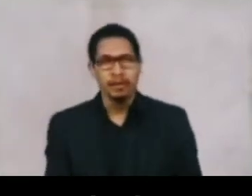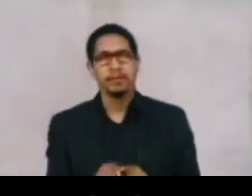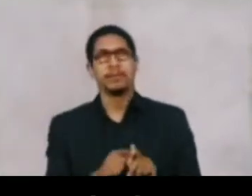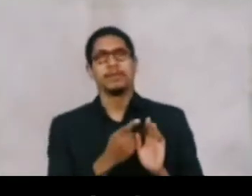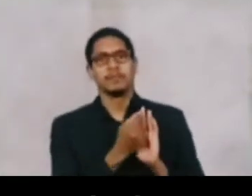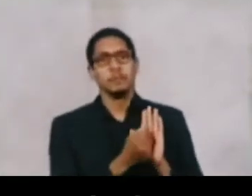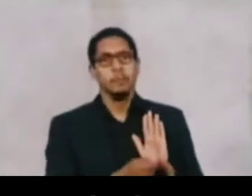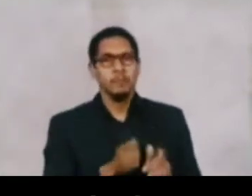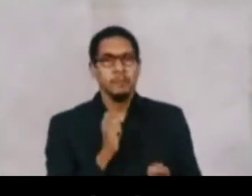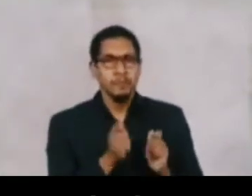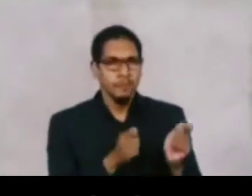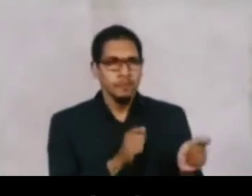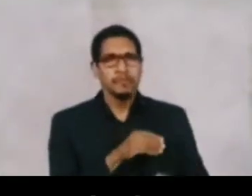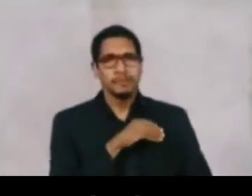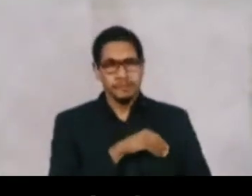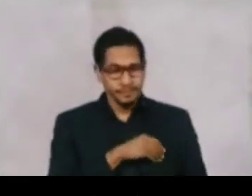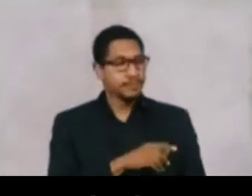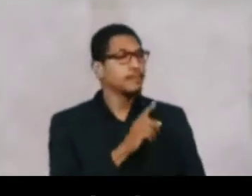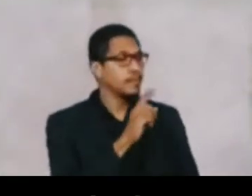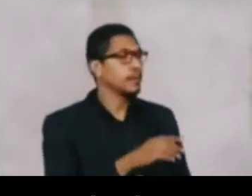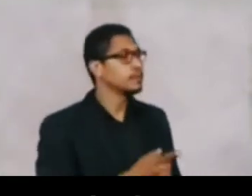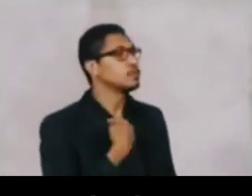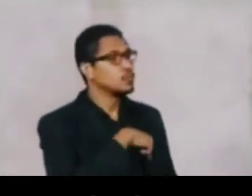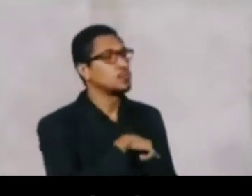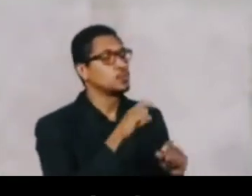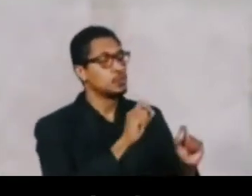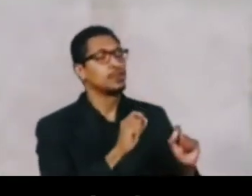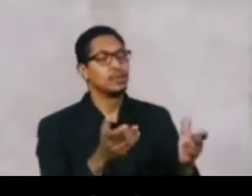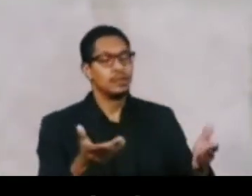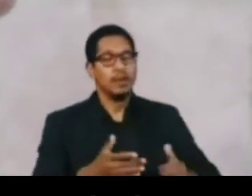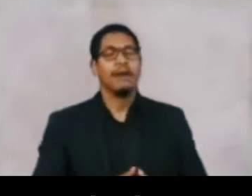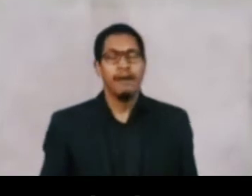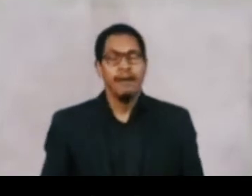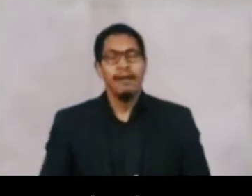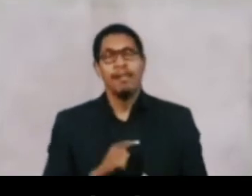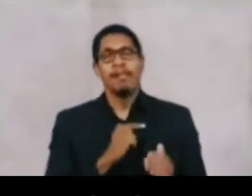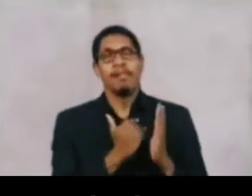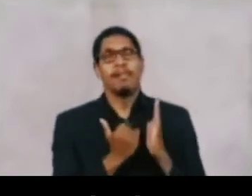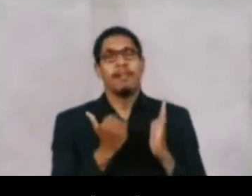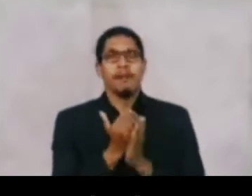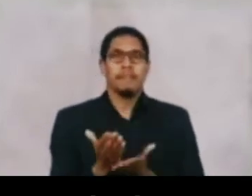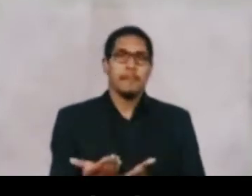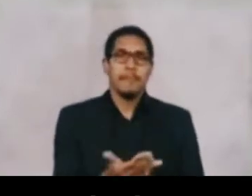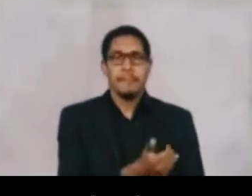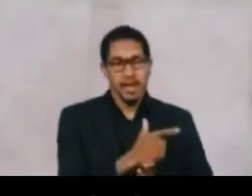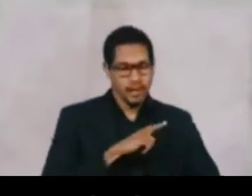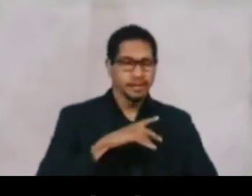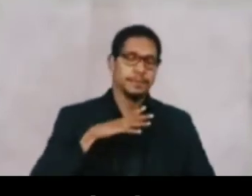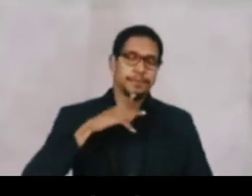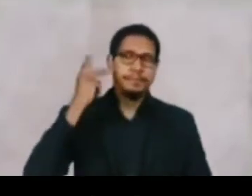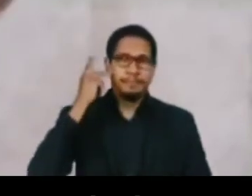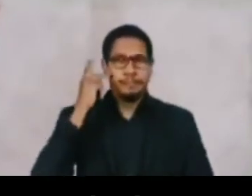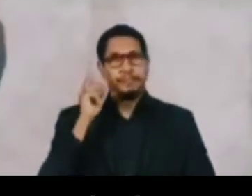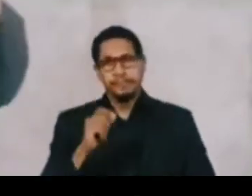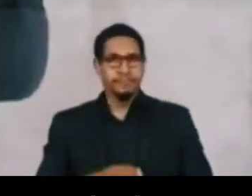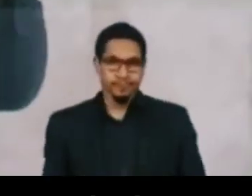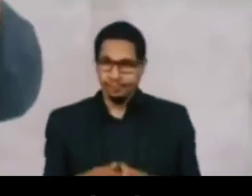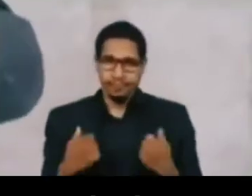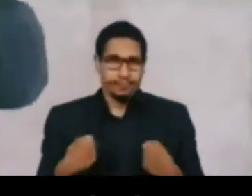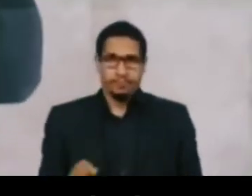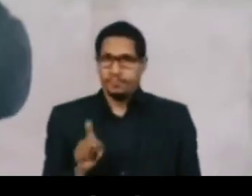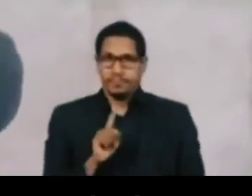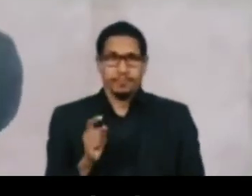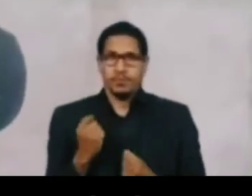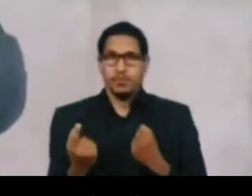com a folha de salários, presidente. E nós estamos hoje, então, com o aumento da arrecadação que nós temos na cidade de São Paulo, não há